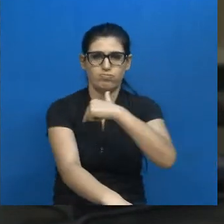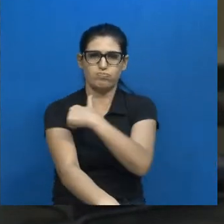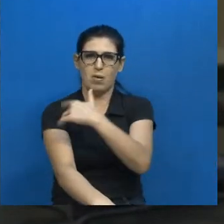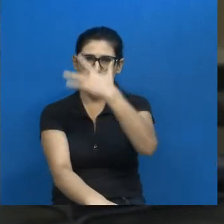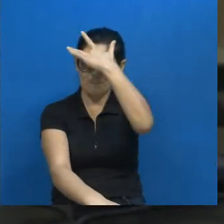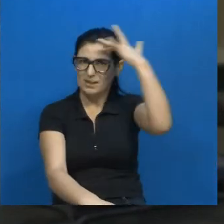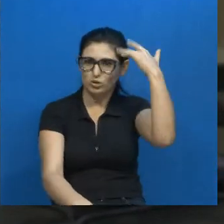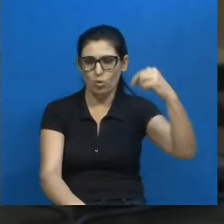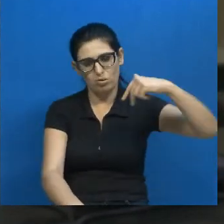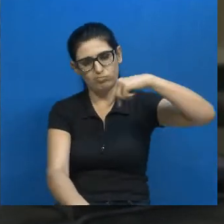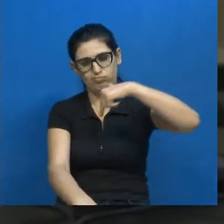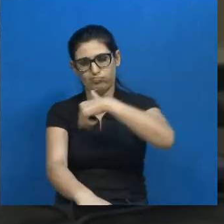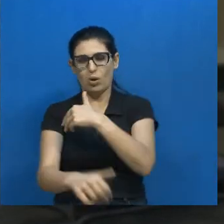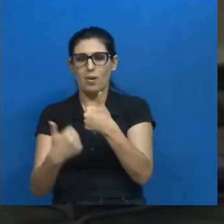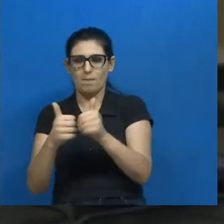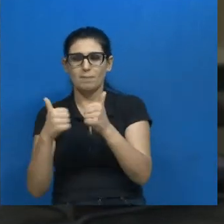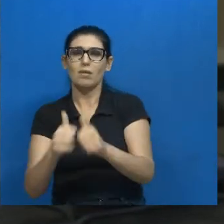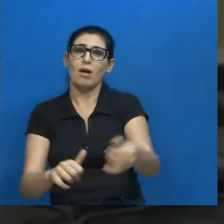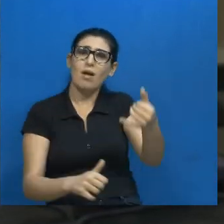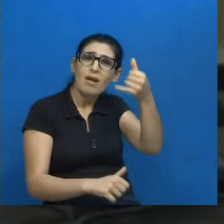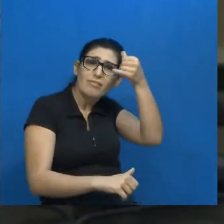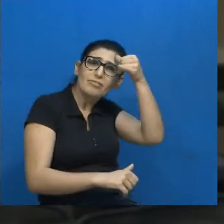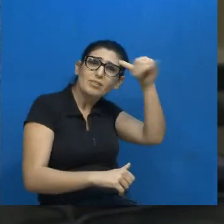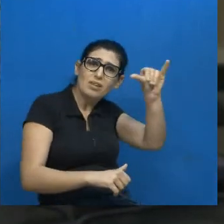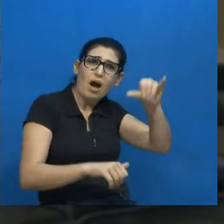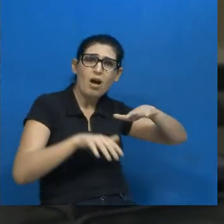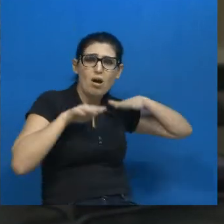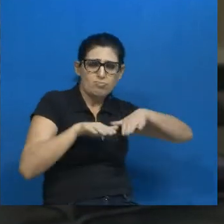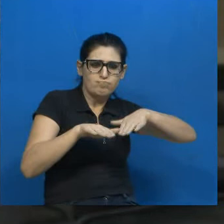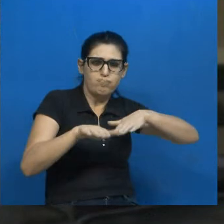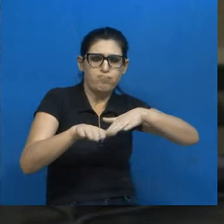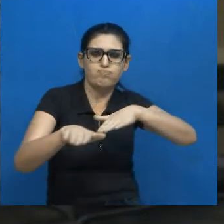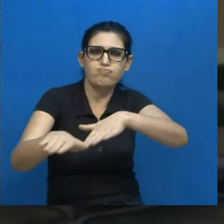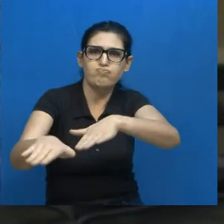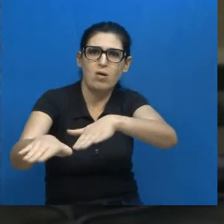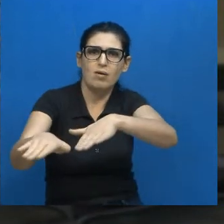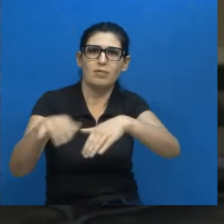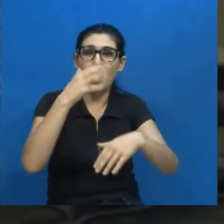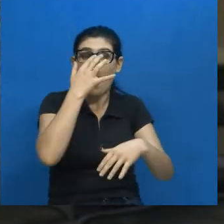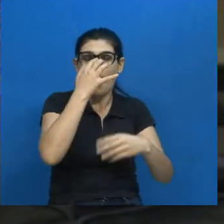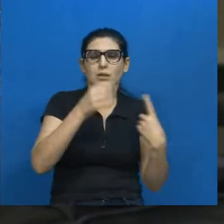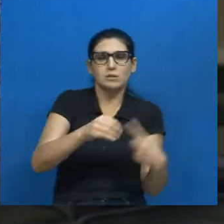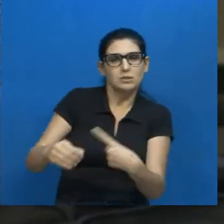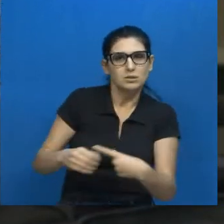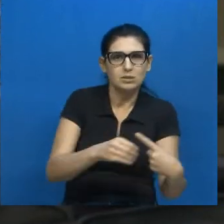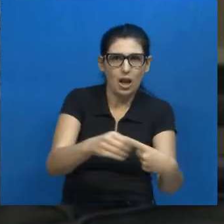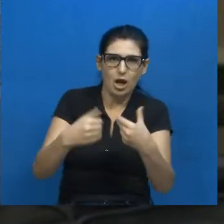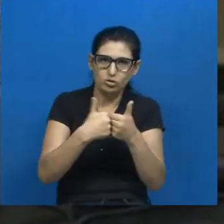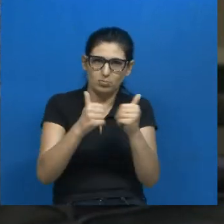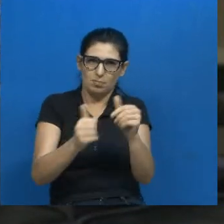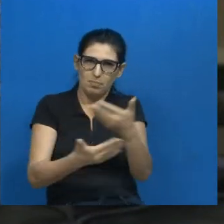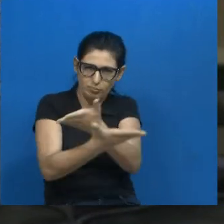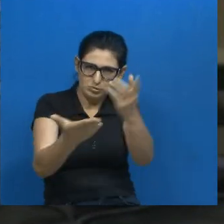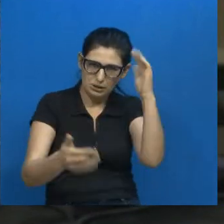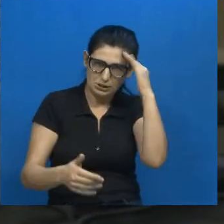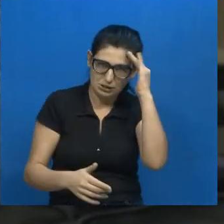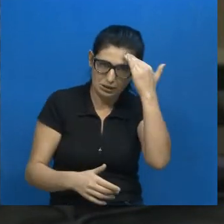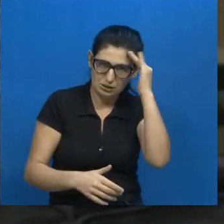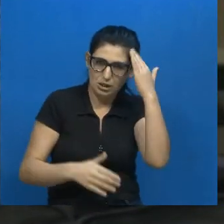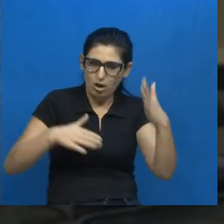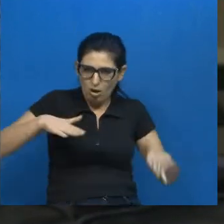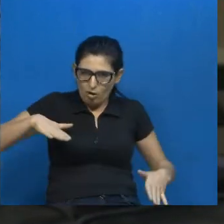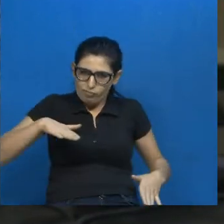gente conseguiu eliminar um pouco do contrafluxo. Então, quando você anda pelo centro da cidade, para vocês entenderem, você faz um